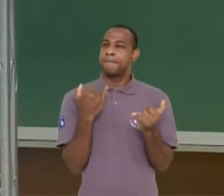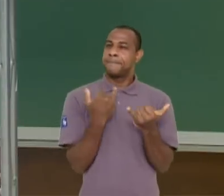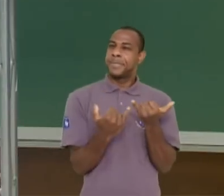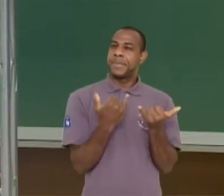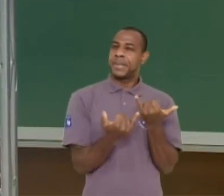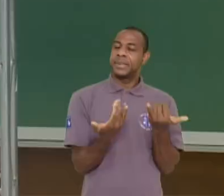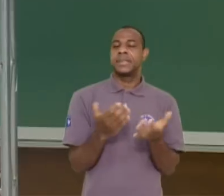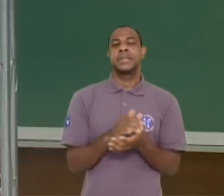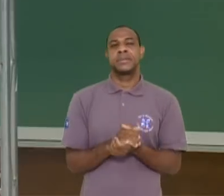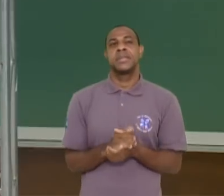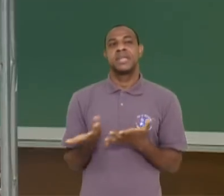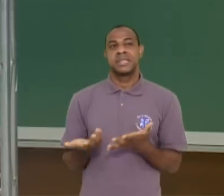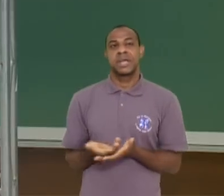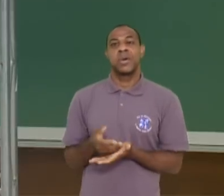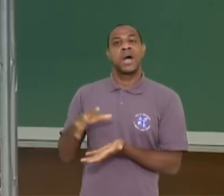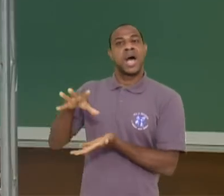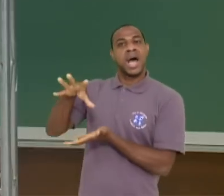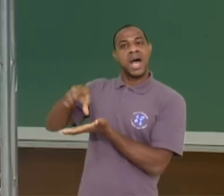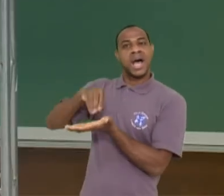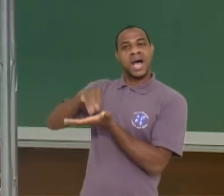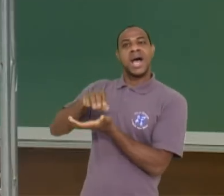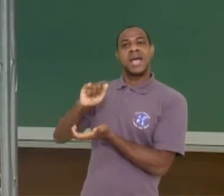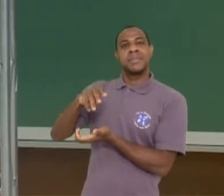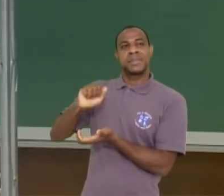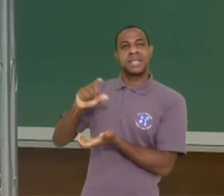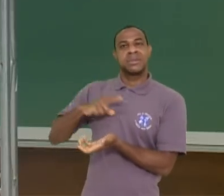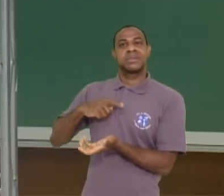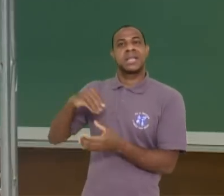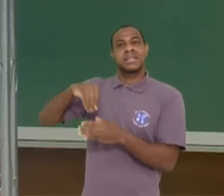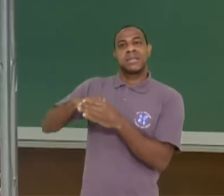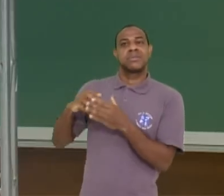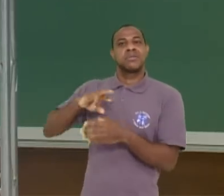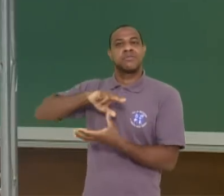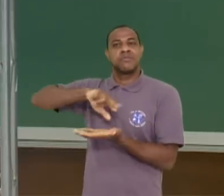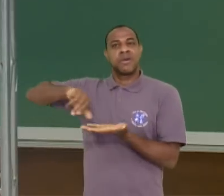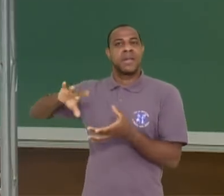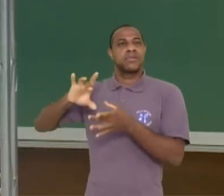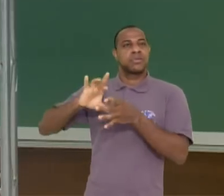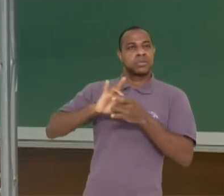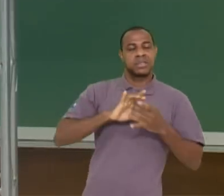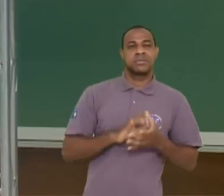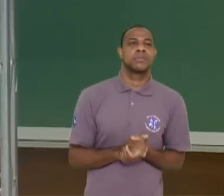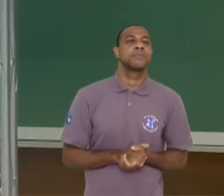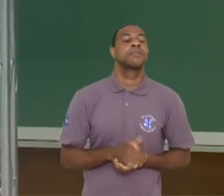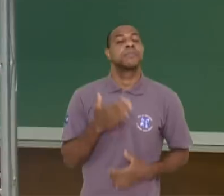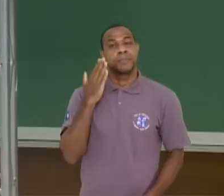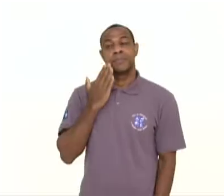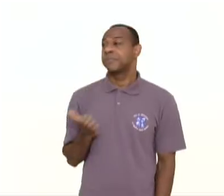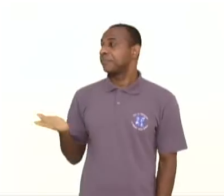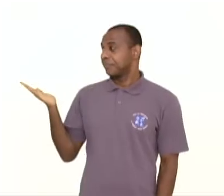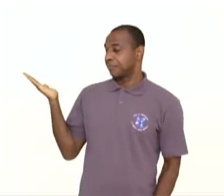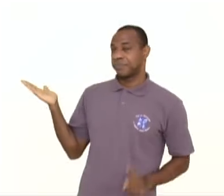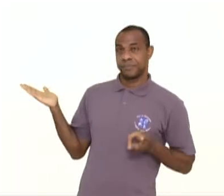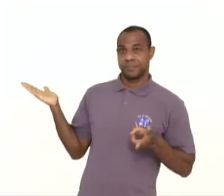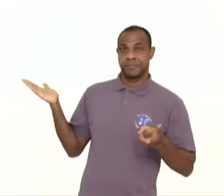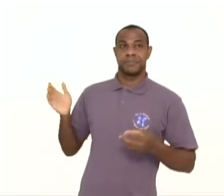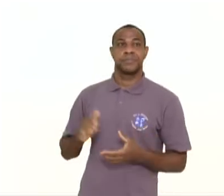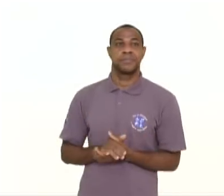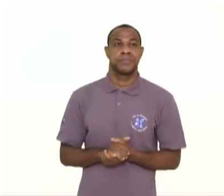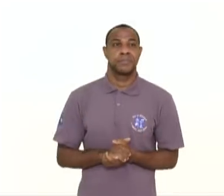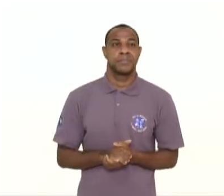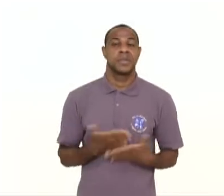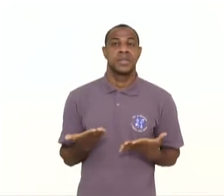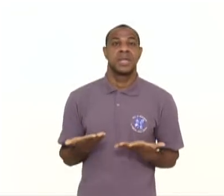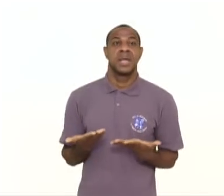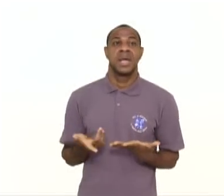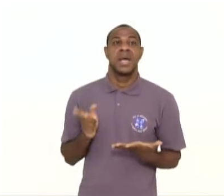jogo da imitação pode estar presente em vários contextos. Dando continuidade então à imitação, né? Então nós temos o quê? A imitação é uma atividade